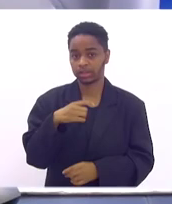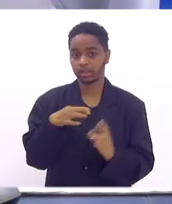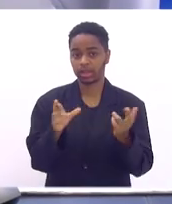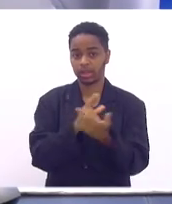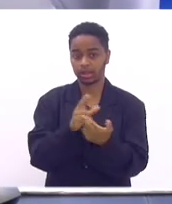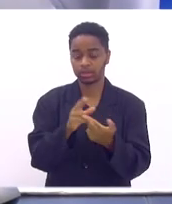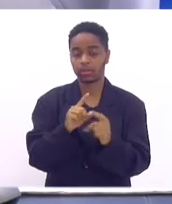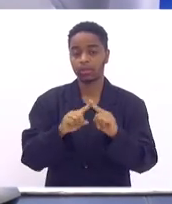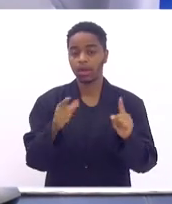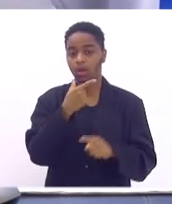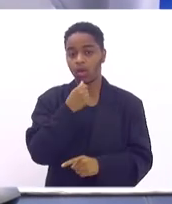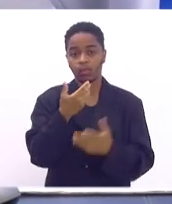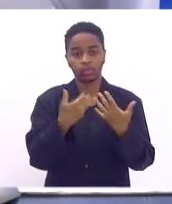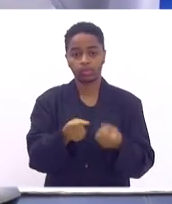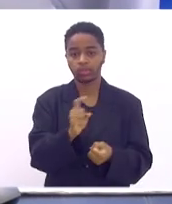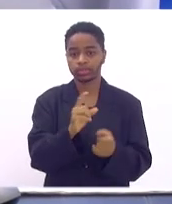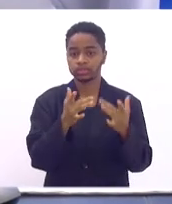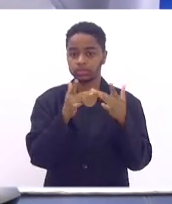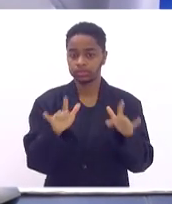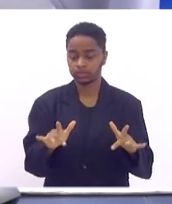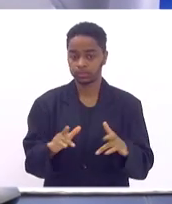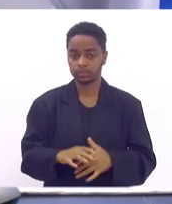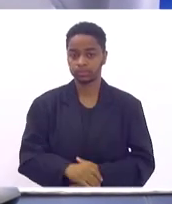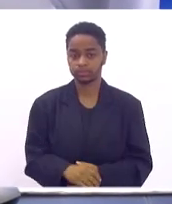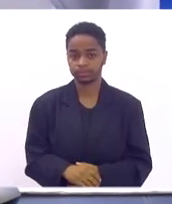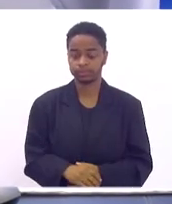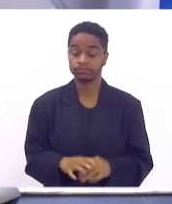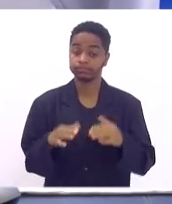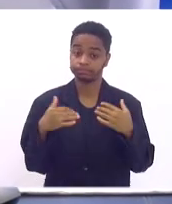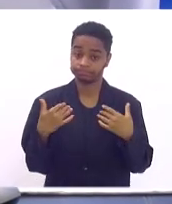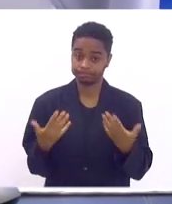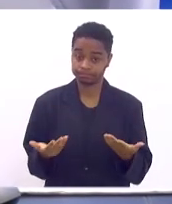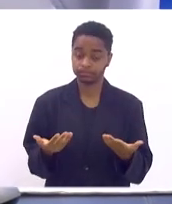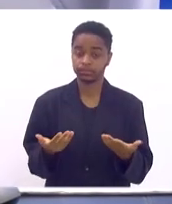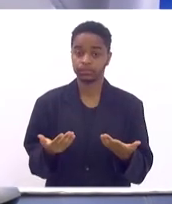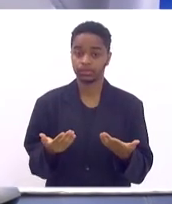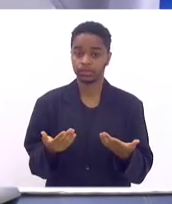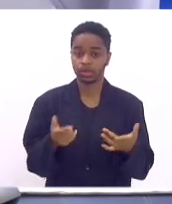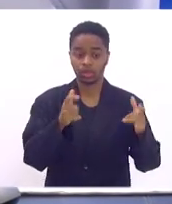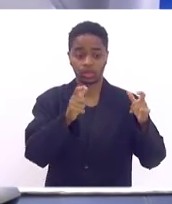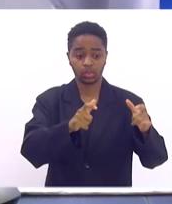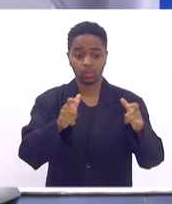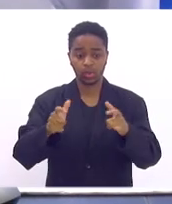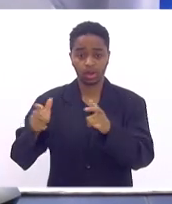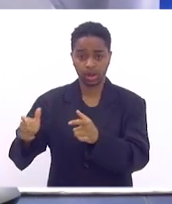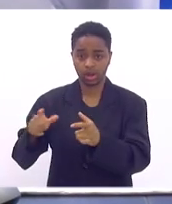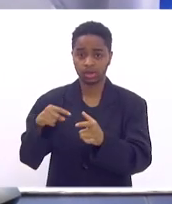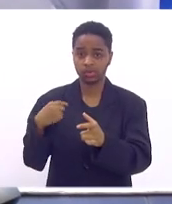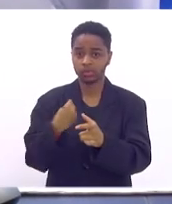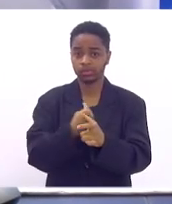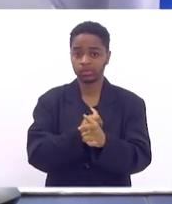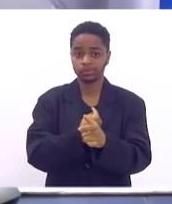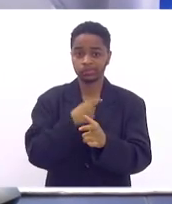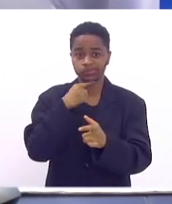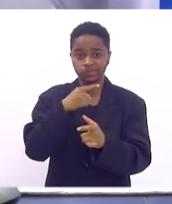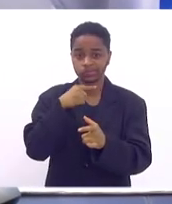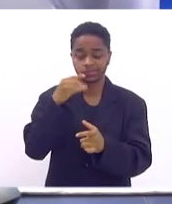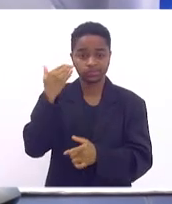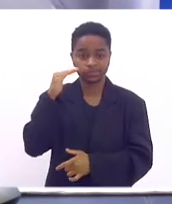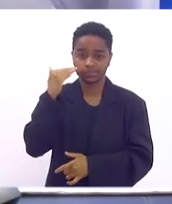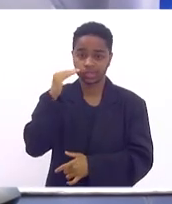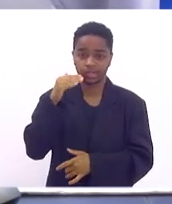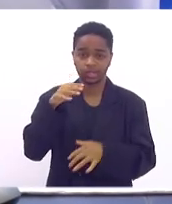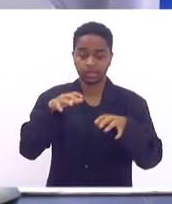que não aceitou o término do relacionamento. Então, nesses grandes locais, nós não vamos ter sequer um entendimento